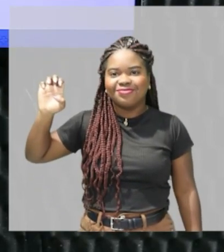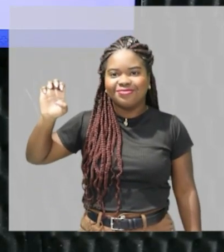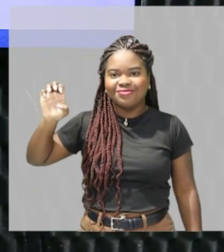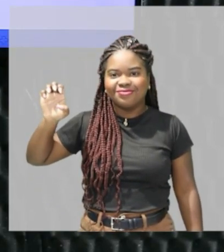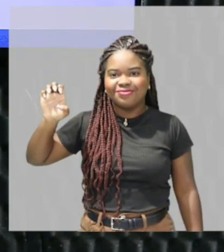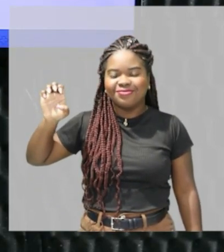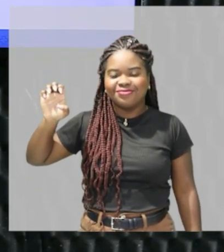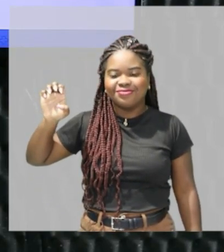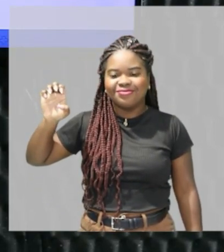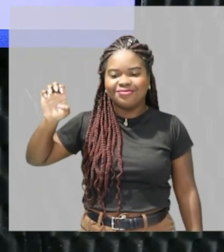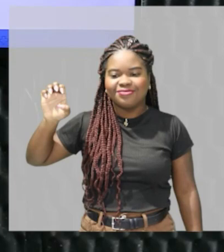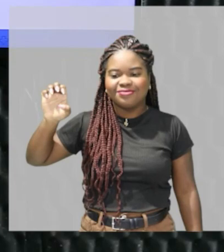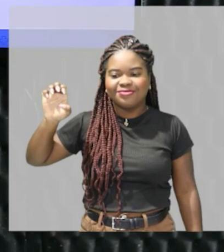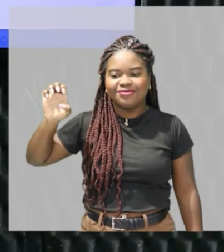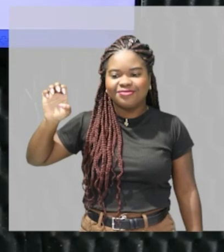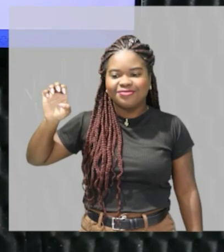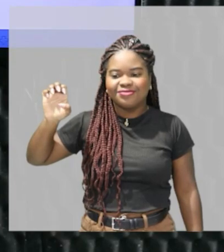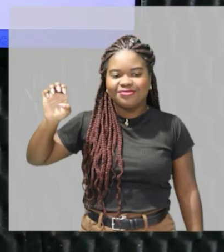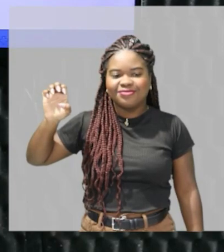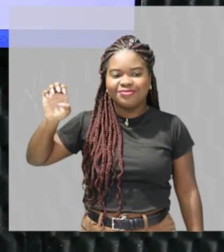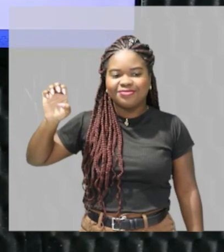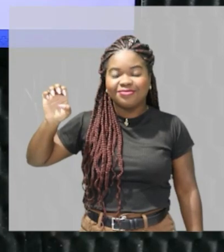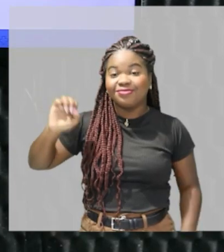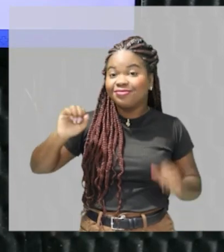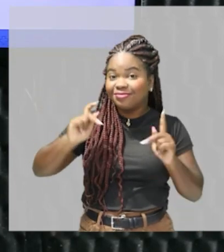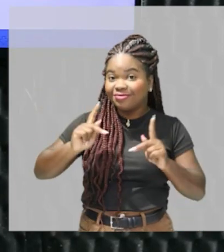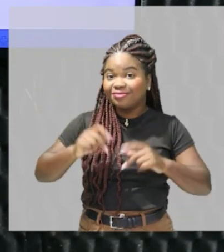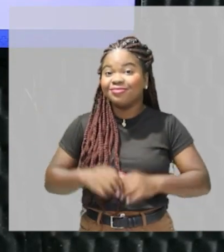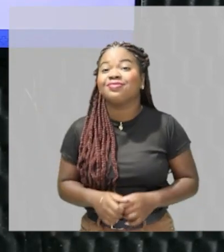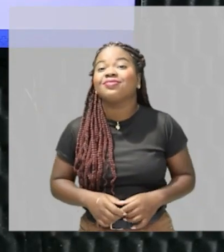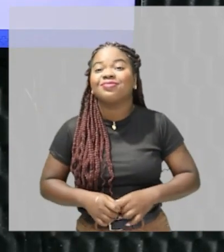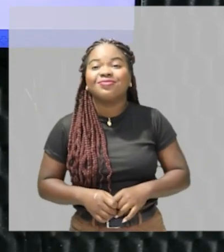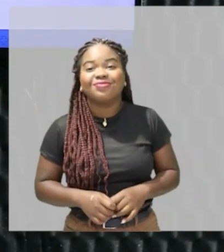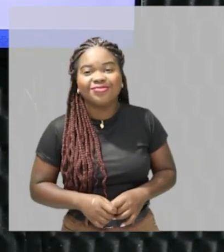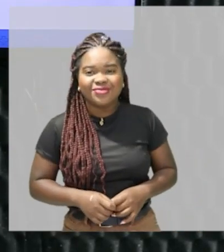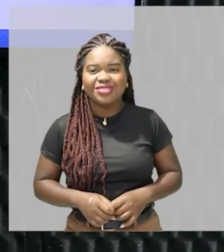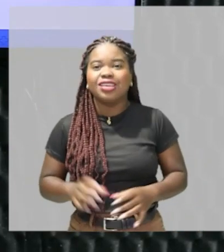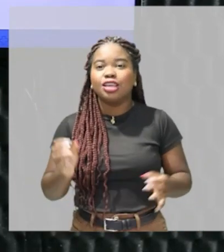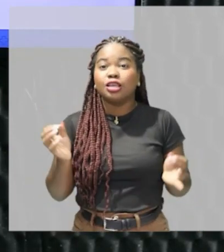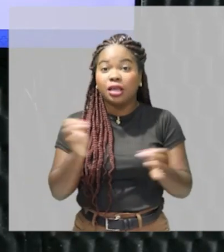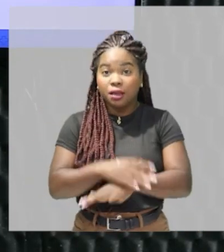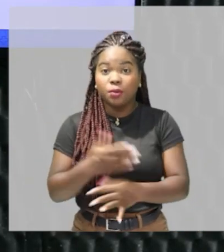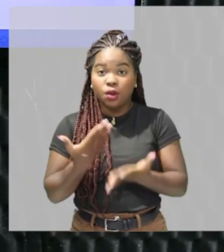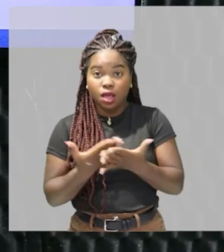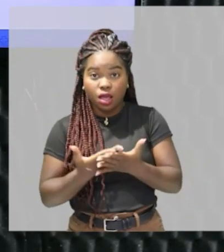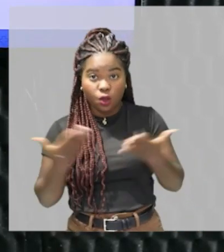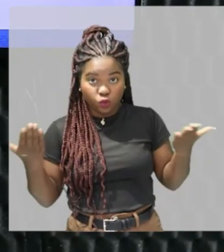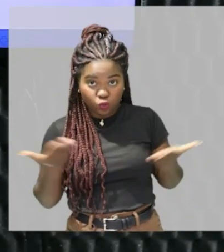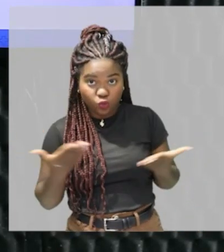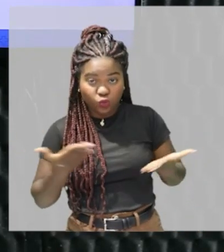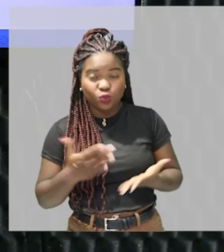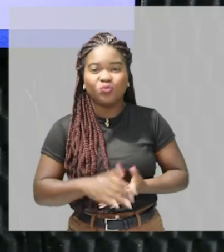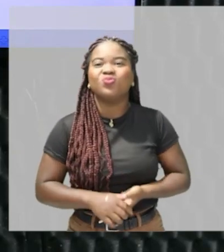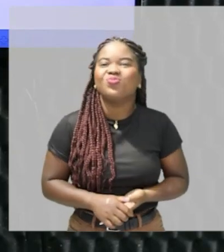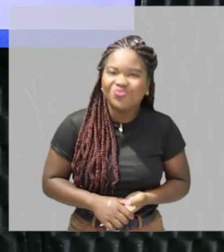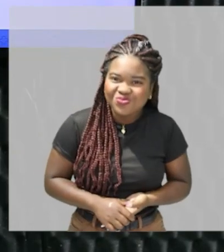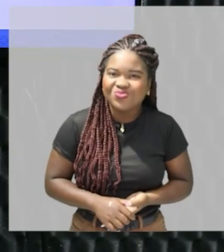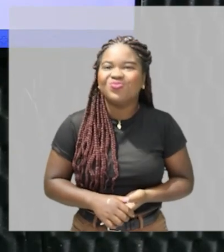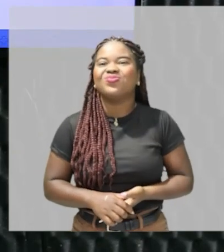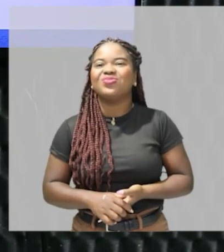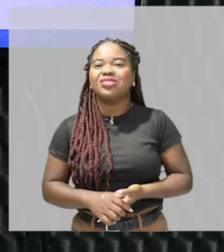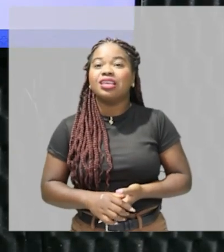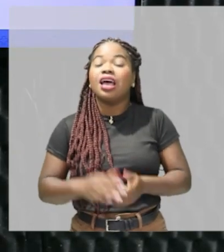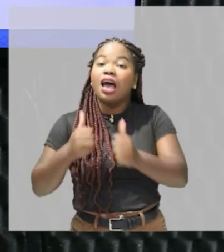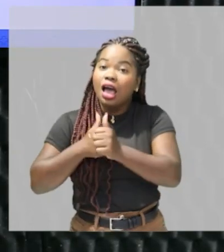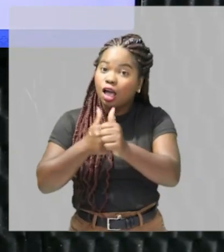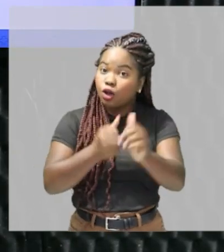expansão do círculo de clientes, tá bom? Pessoal, a gente encerra por aqui a nossa aula de hoje. Não deixem de acompanhar